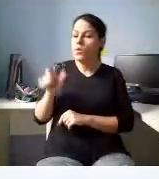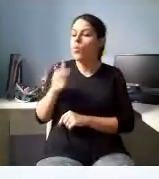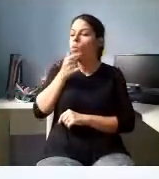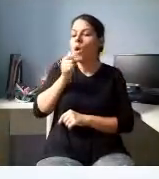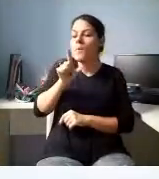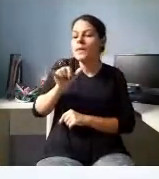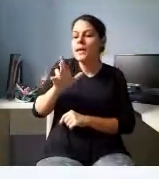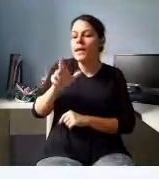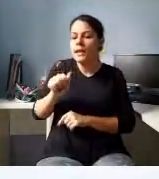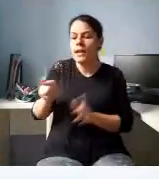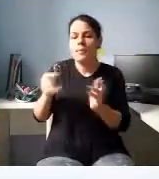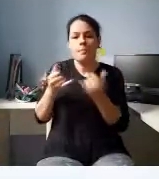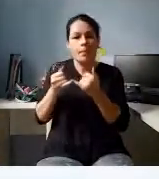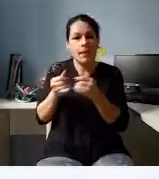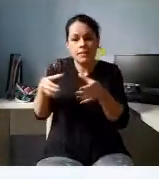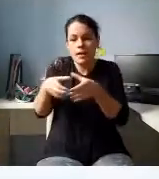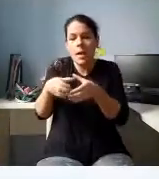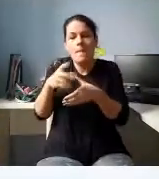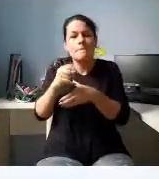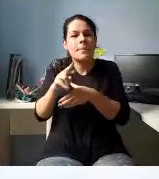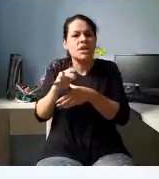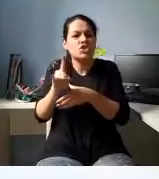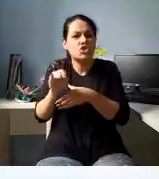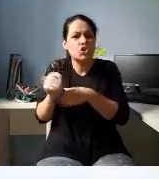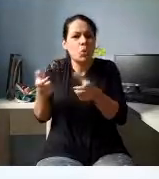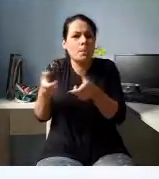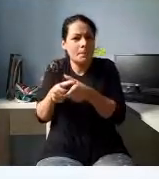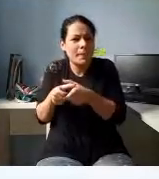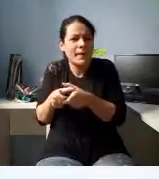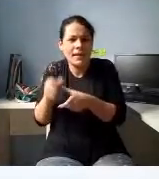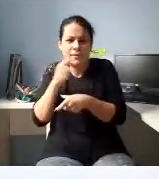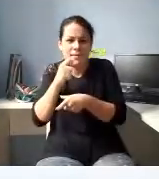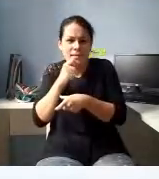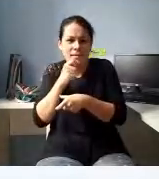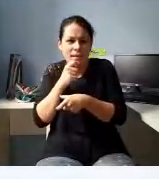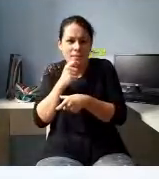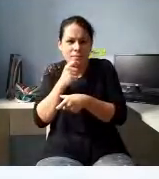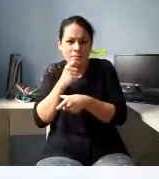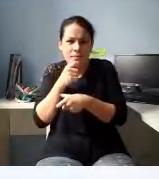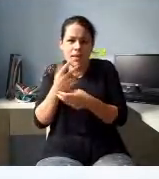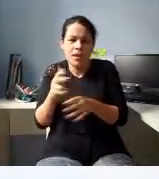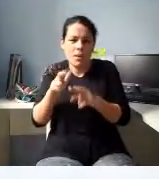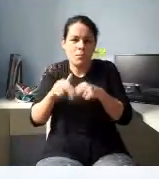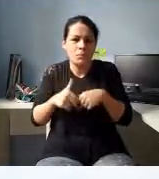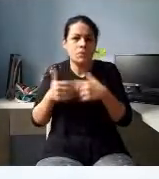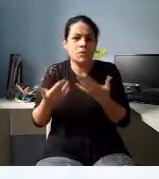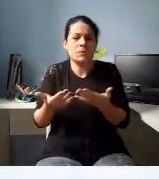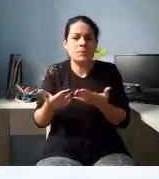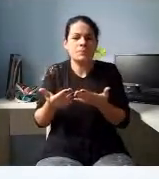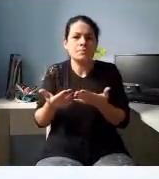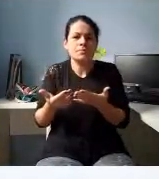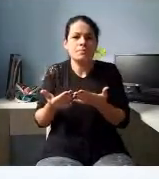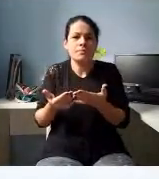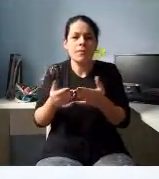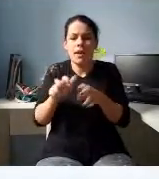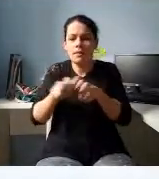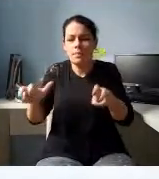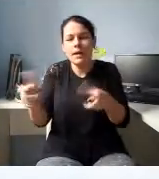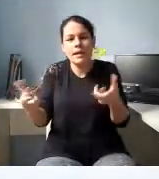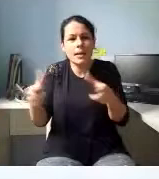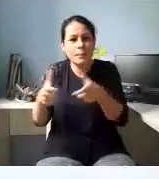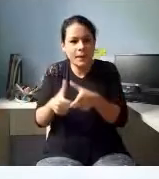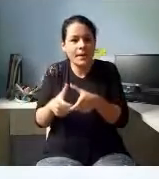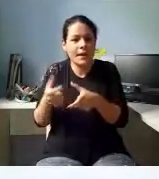partido relativamente pequeno à época, e continua ainda sendo a quarta bancada, enfim, terceira, quarta bancada na Sim. Câmara dos Deputados na